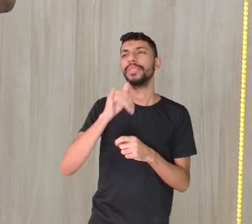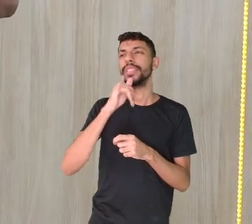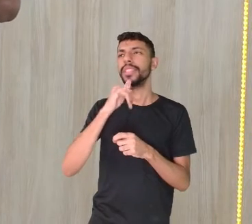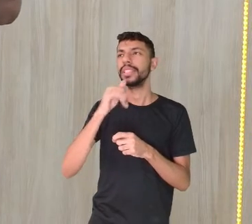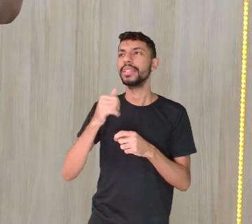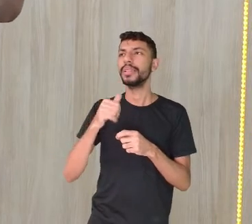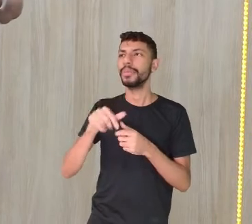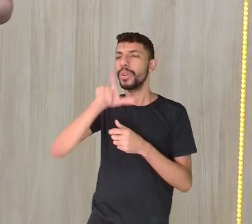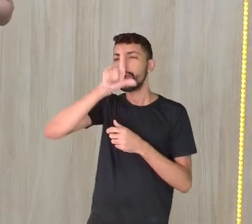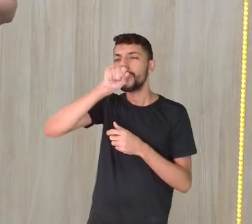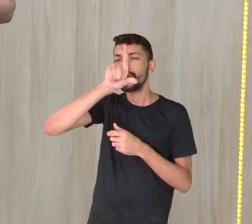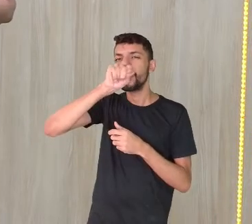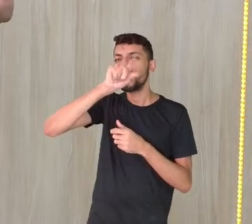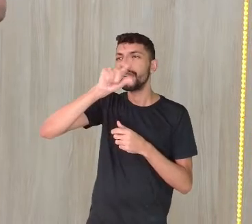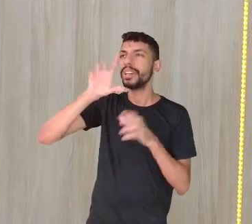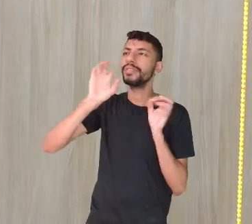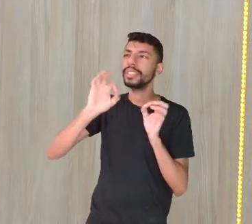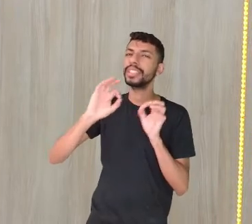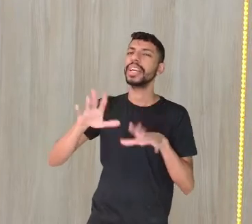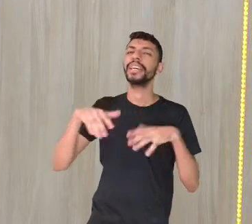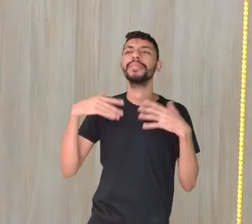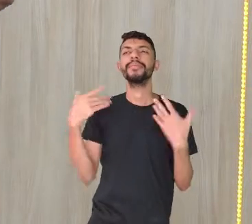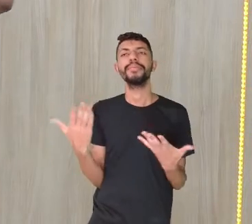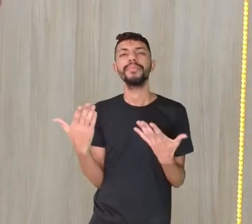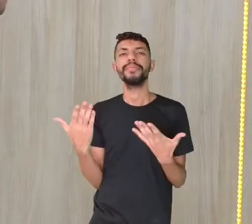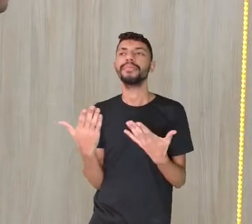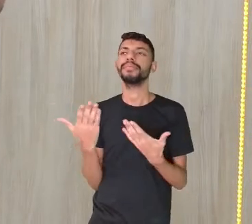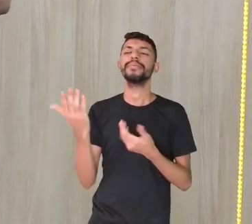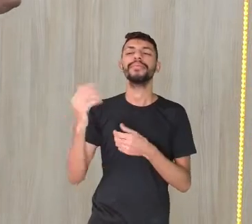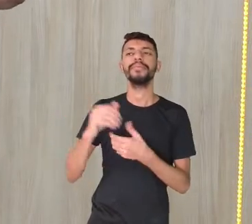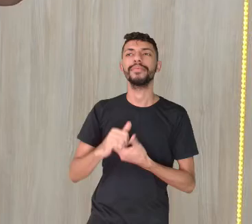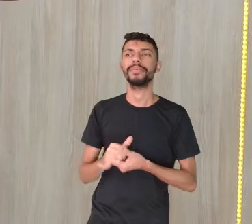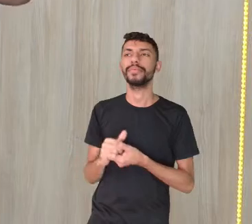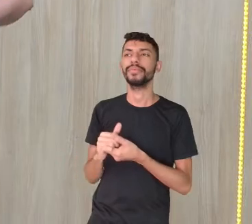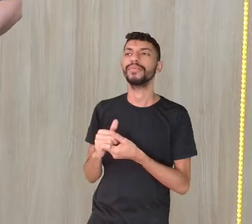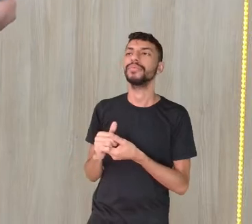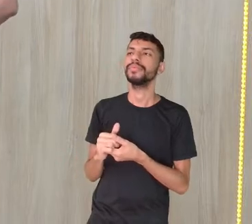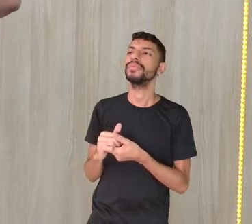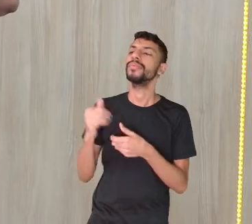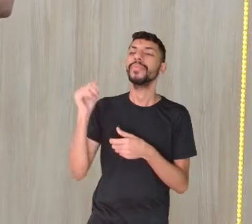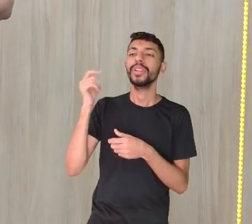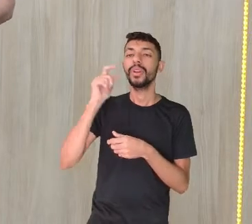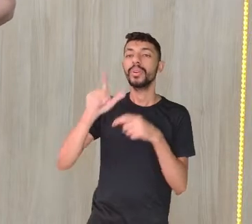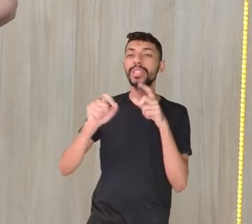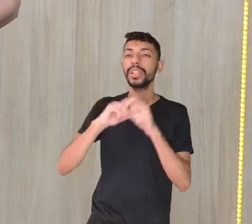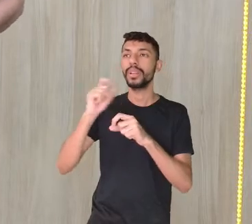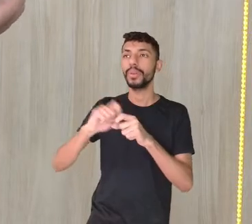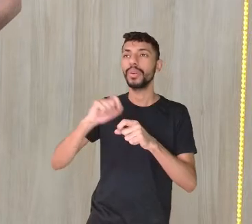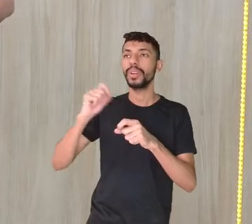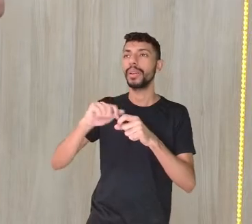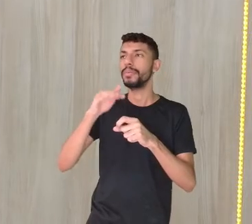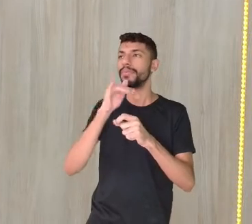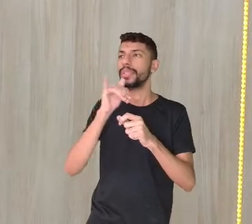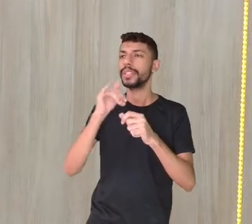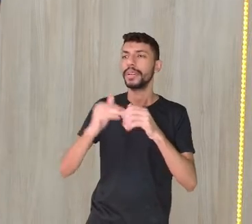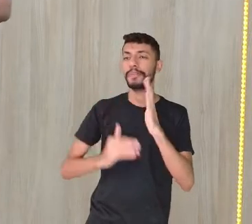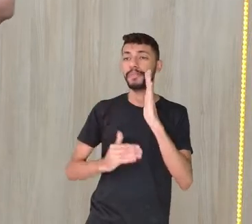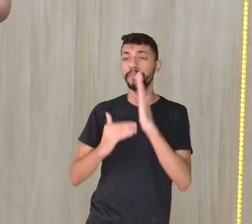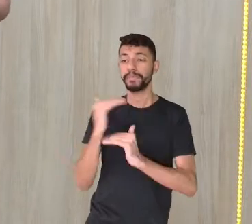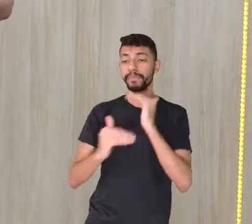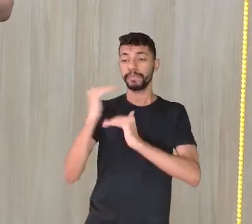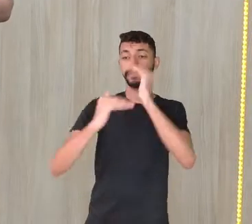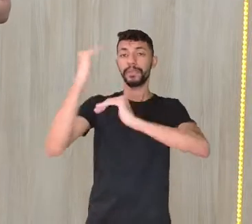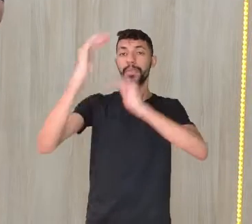viva, graças a Deus, né, representando a ave viva. E quando esse filme entrou numa questão de um ibope muito grande, os